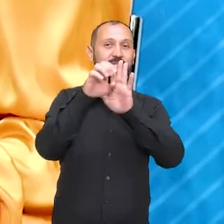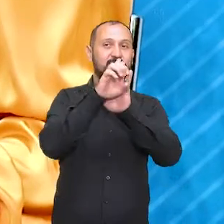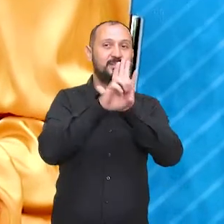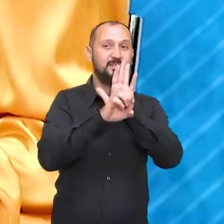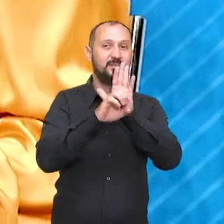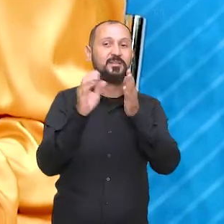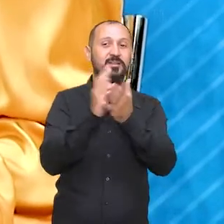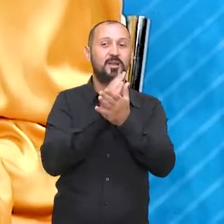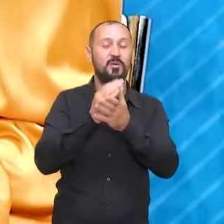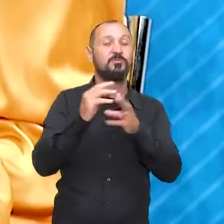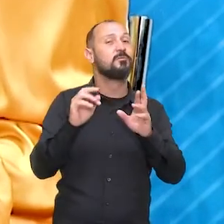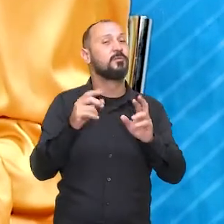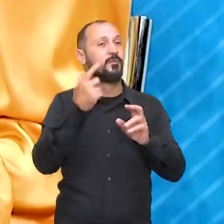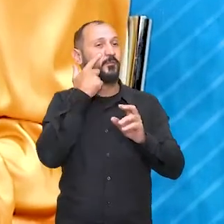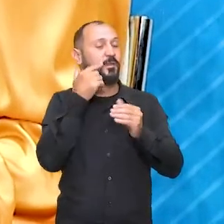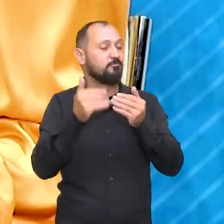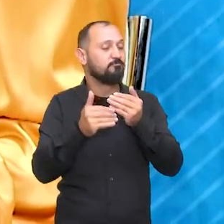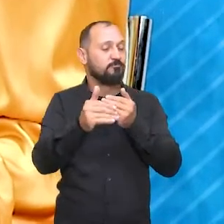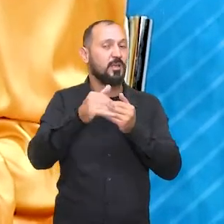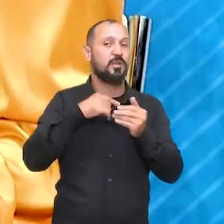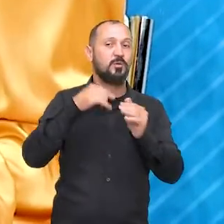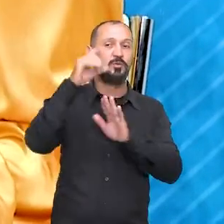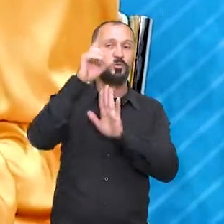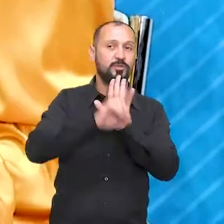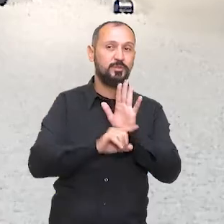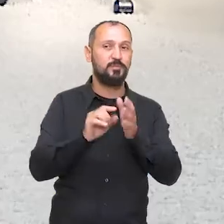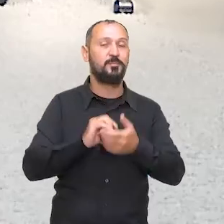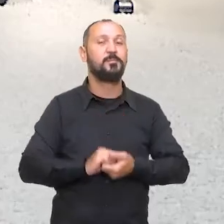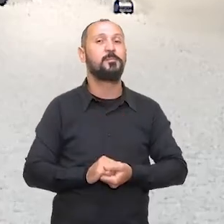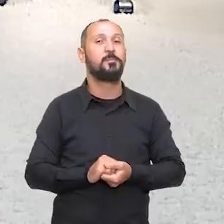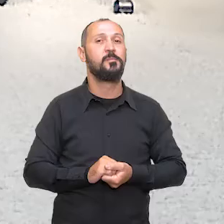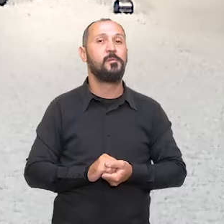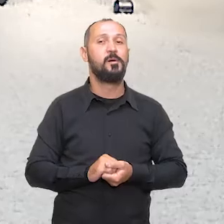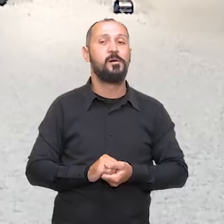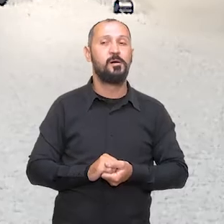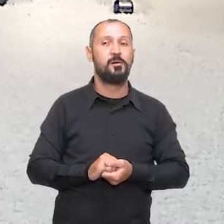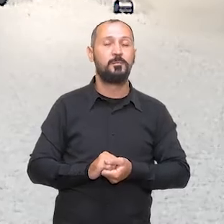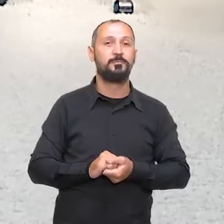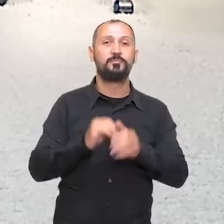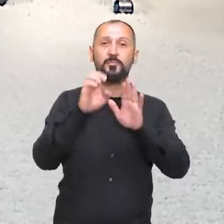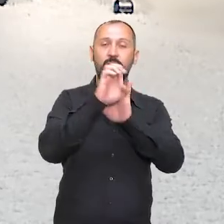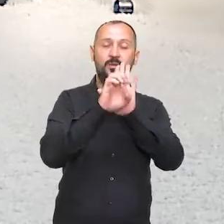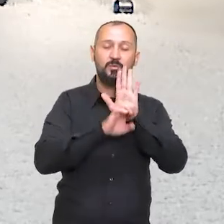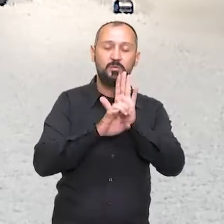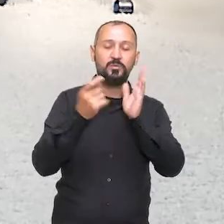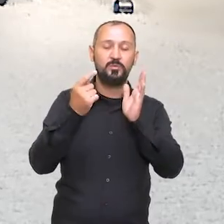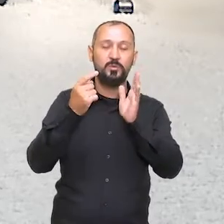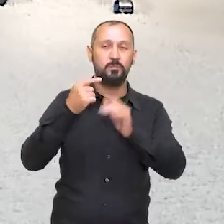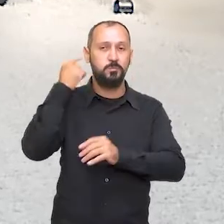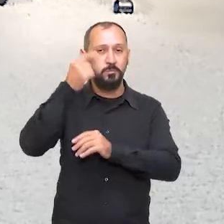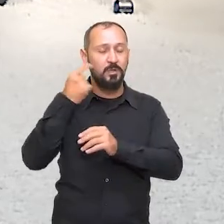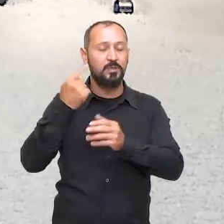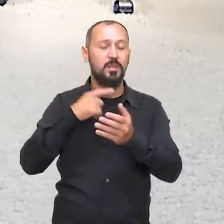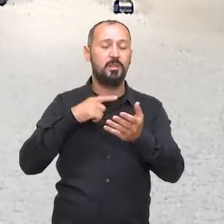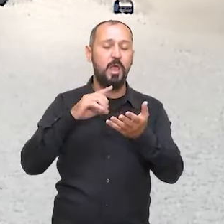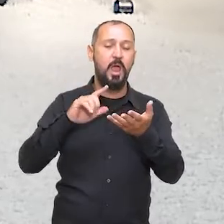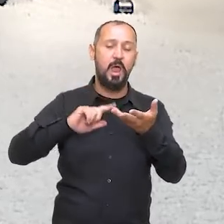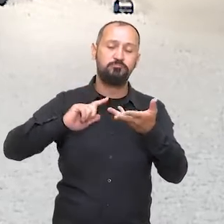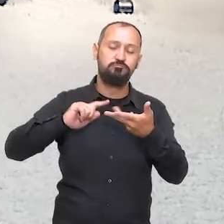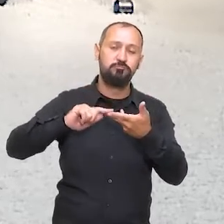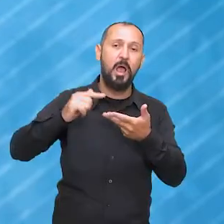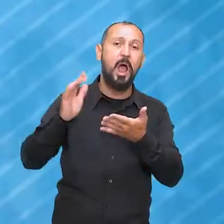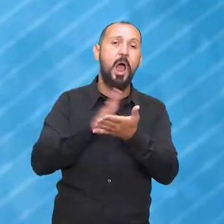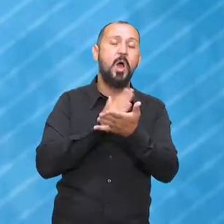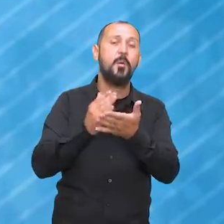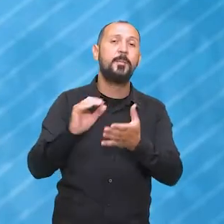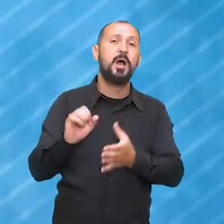estatuto nós temos algumas previsões que nos dão esses direitos, né, doutora? O Estatuto da Advocacia, ele traz